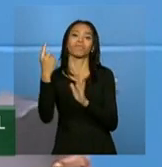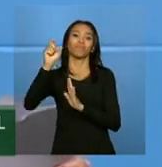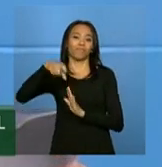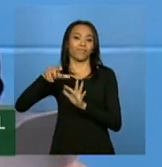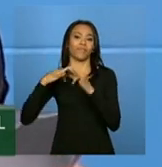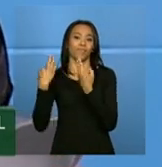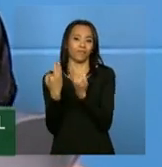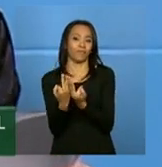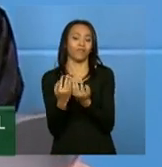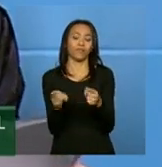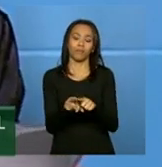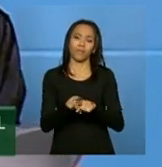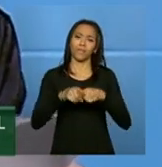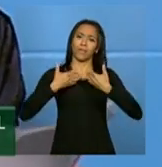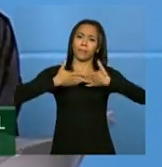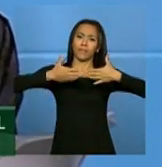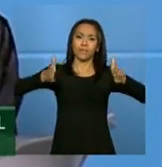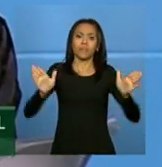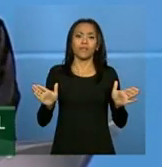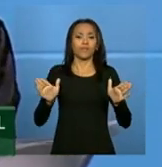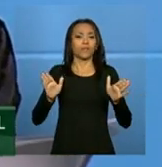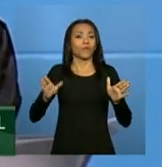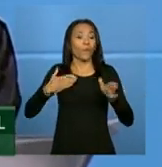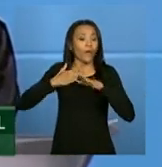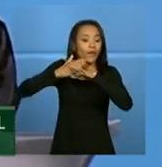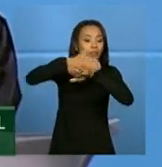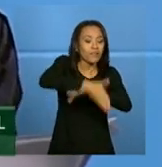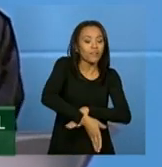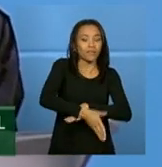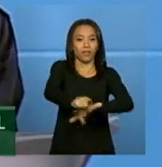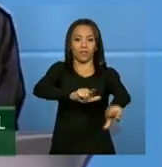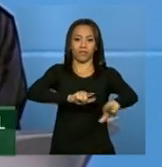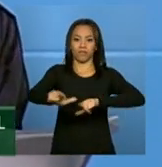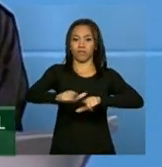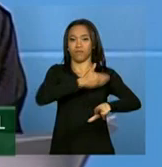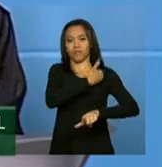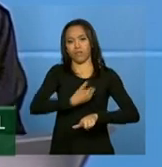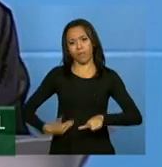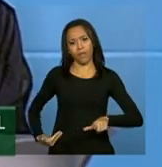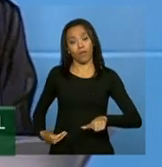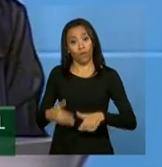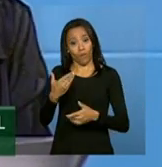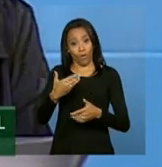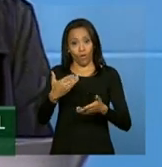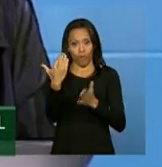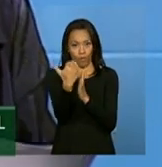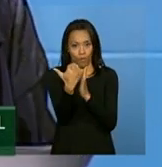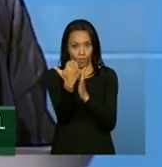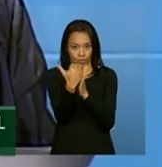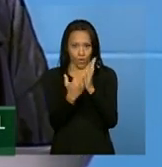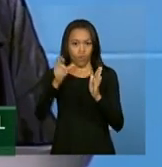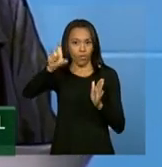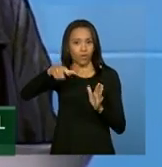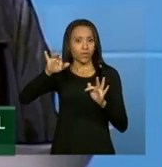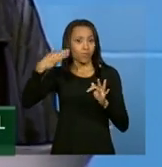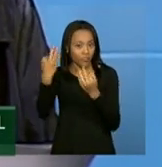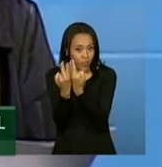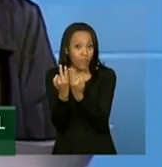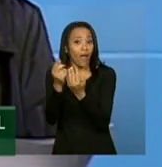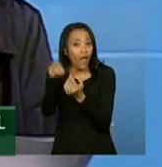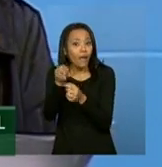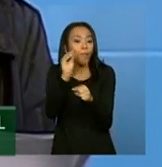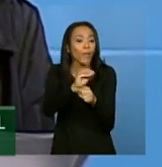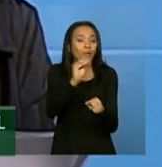ampliando principalmente o acesso aos serviços públicos. O Bolsa Família, para além de ser um programa de proteção social,